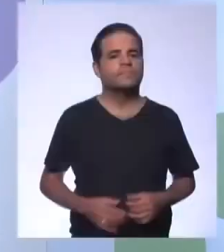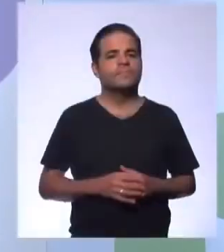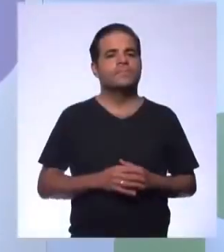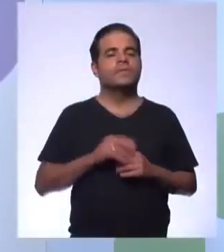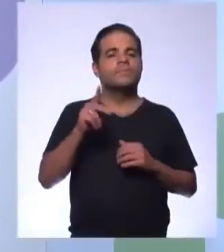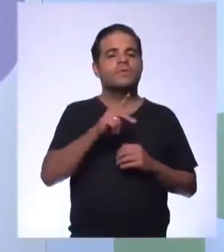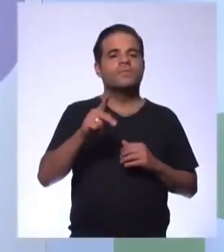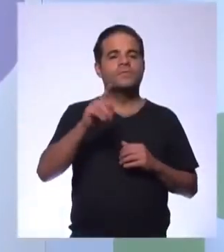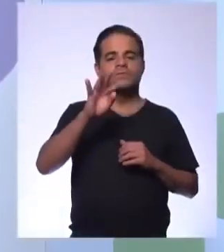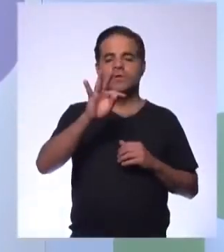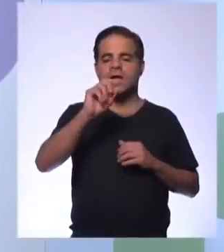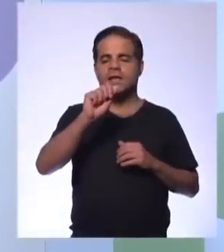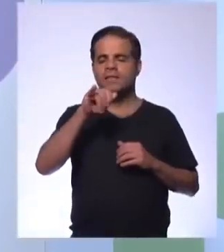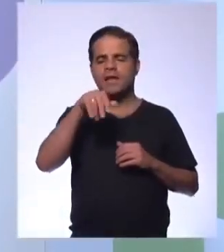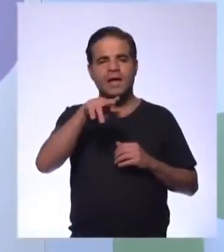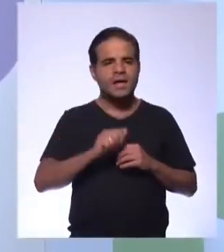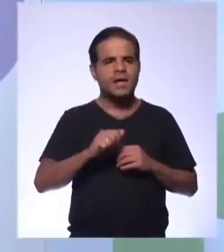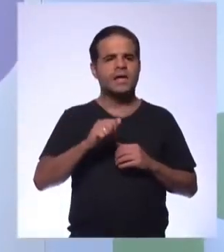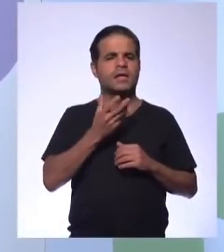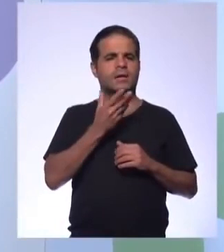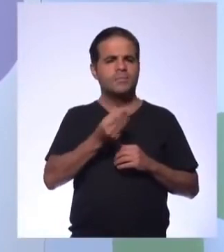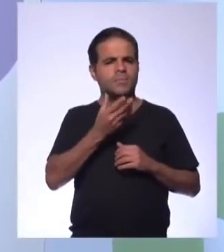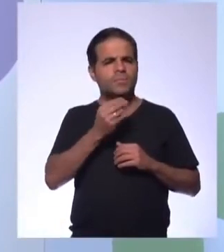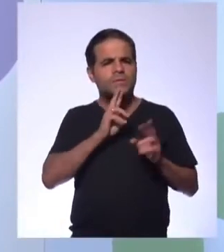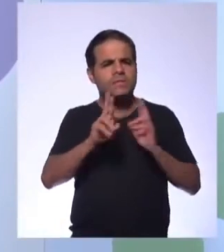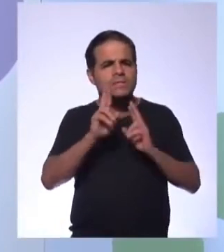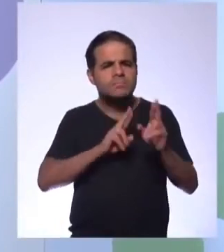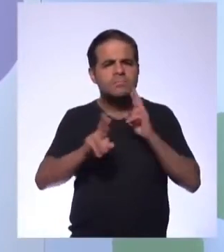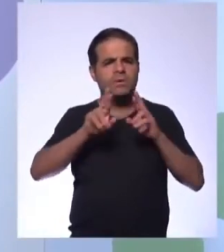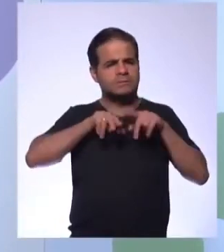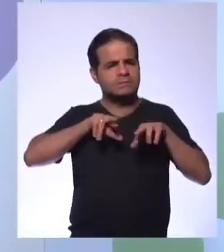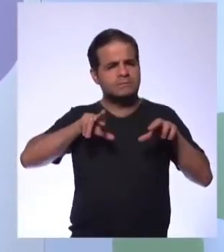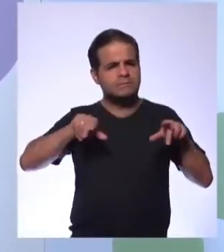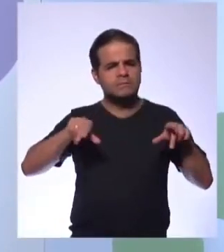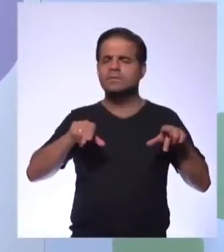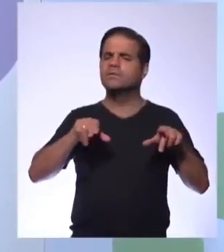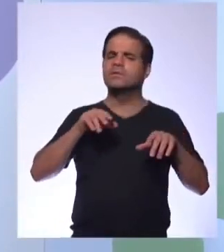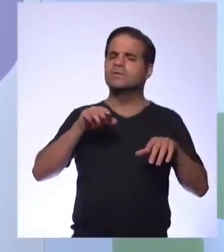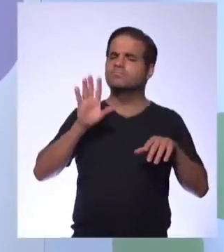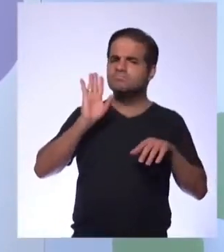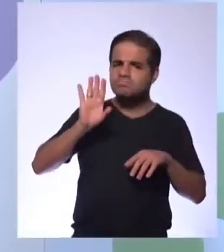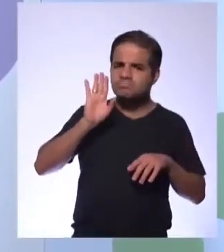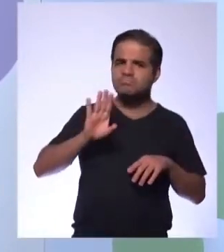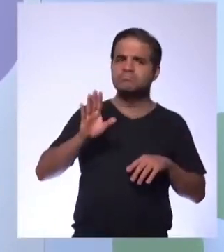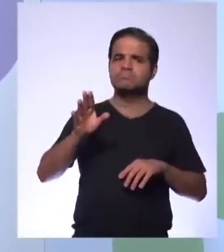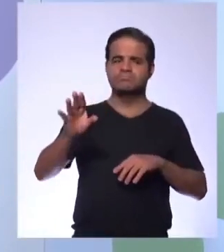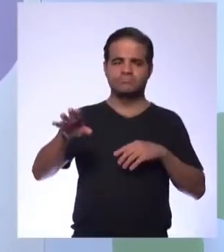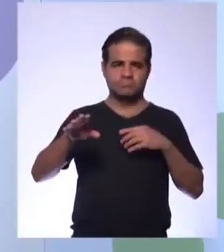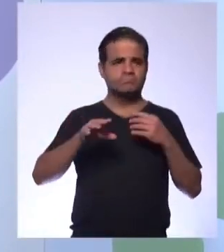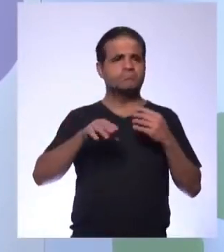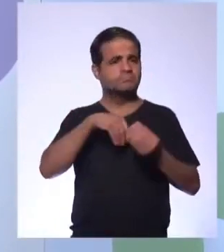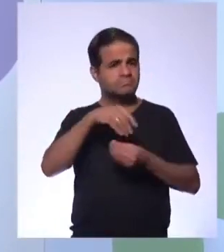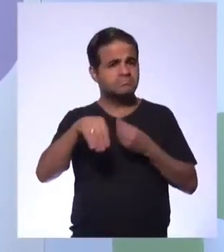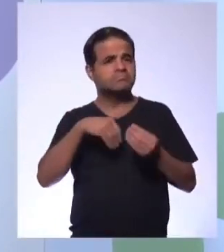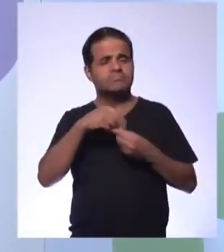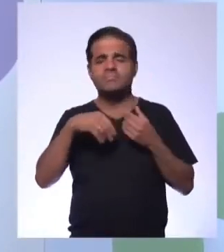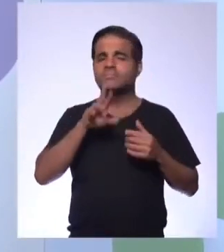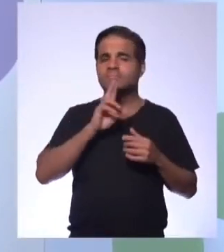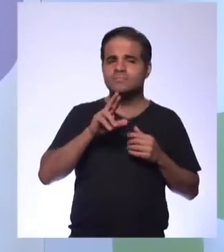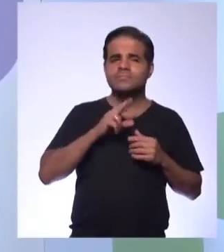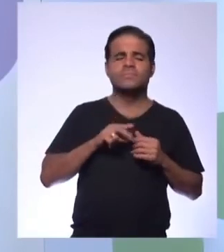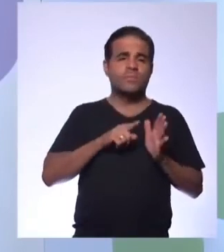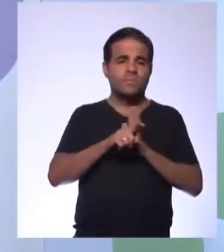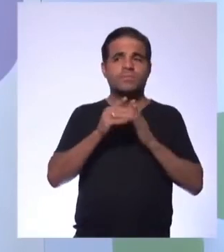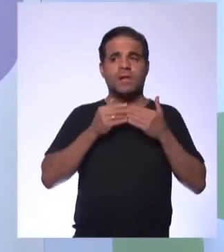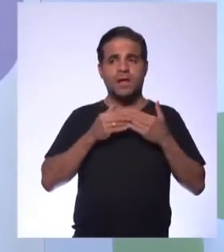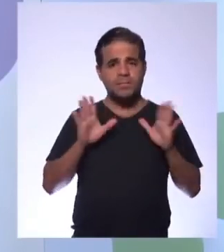Professora Tayana, muitas respostas diferentes, bem legal, né? Bem heterogênea as respostas, né? Uma pergunta bem